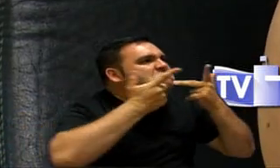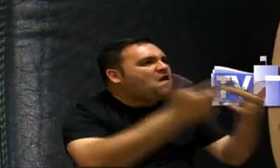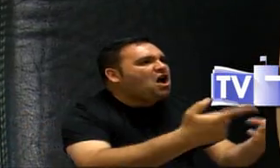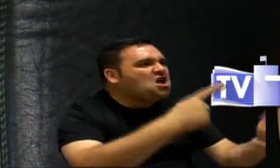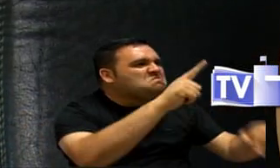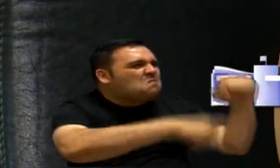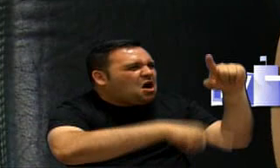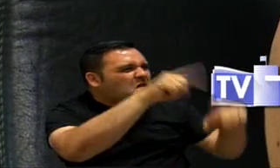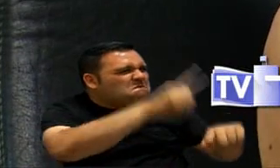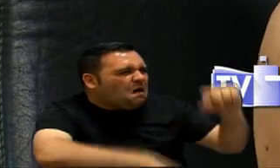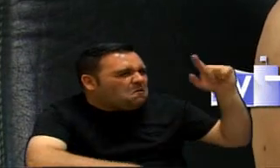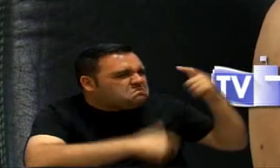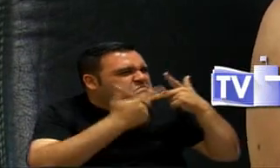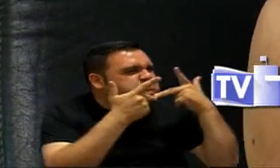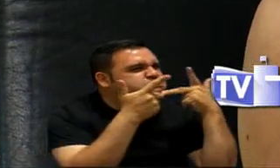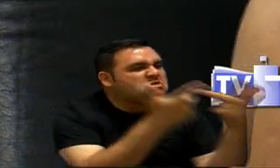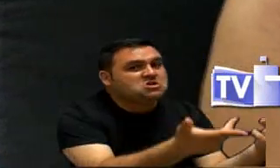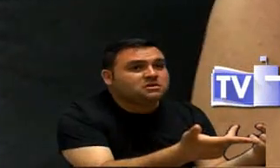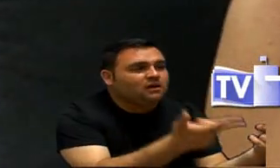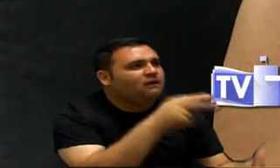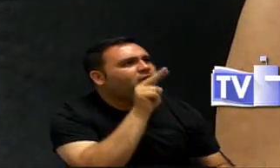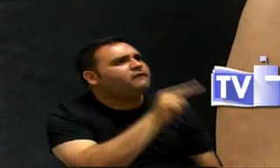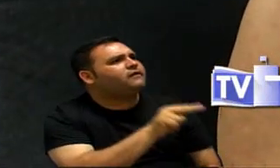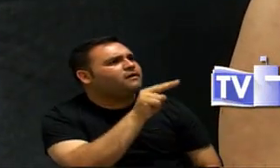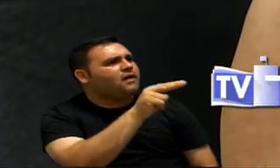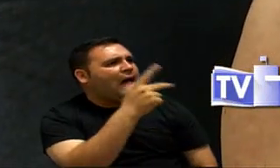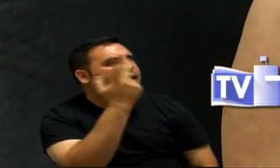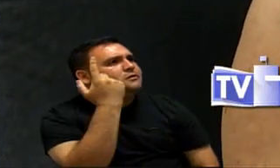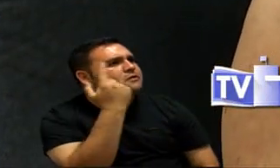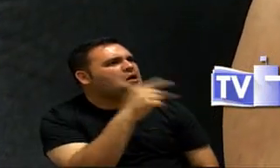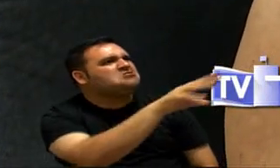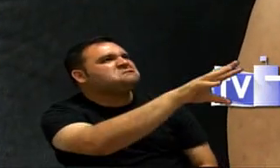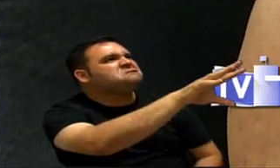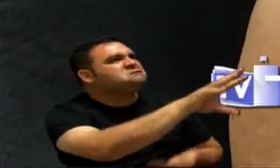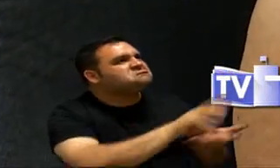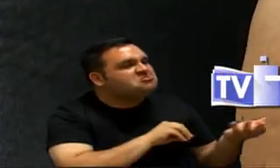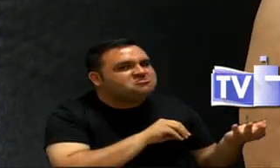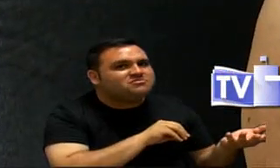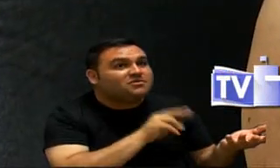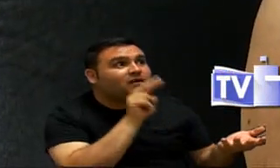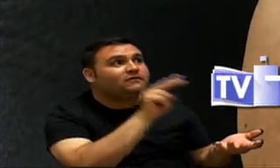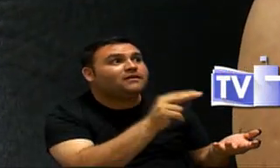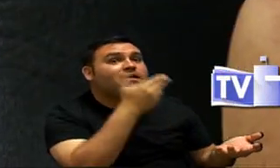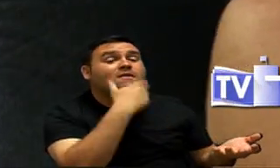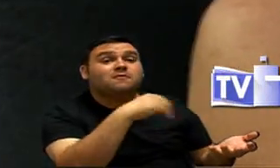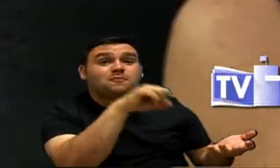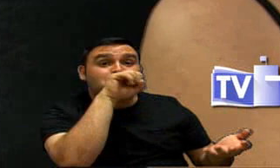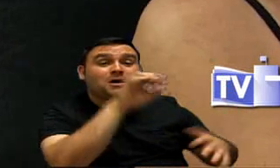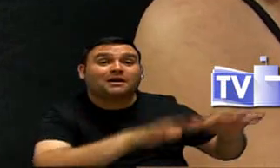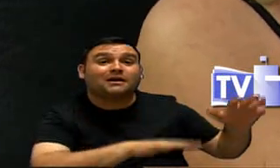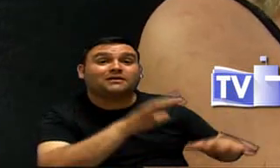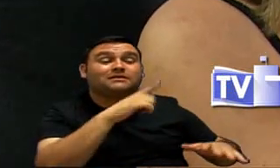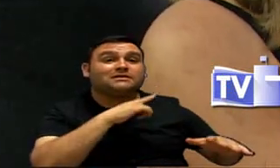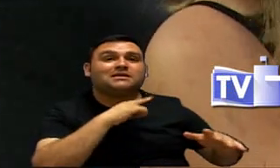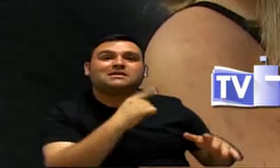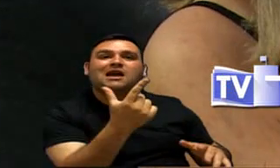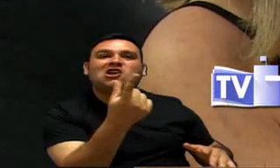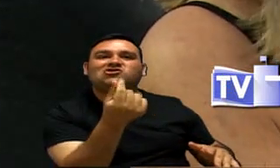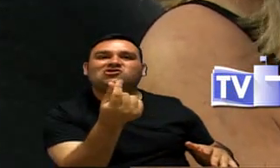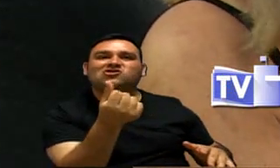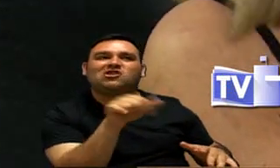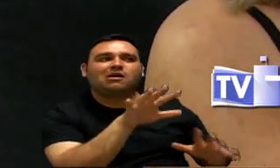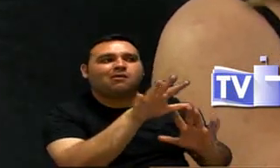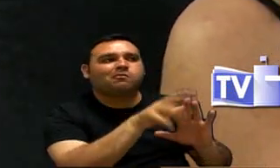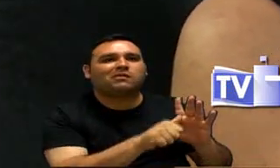ou fisicamente na casa, ele acha que aquilo é normal. Ele vê o pai, às vezes, pegando o dinheiro da